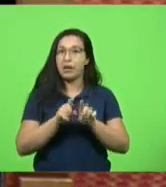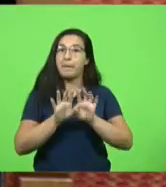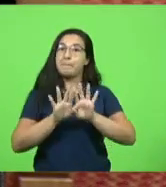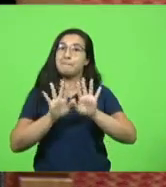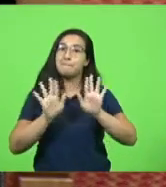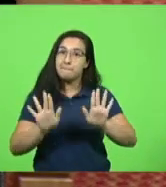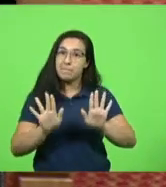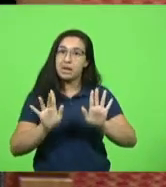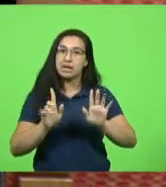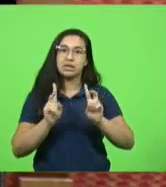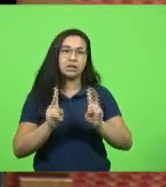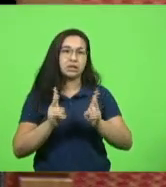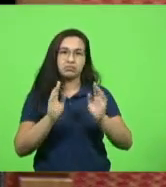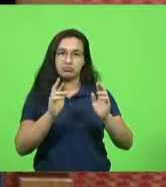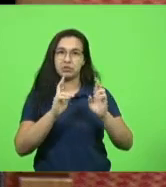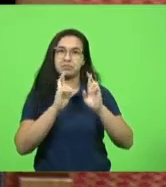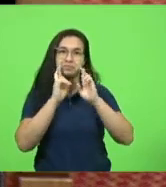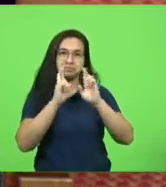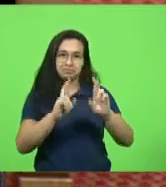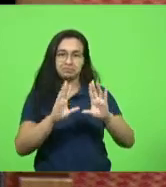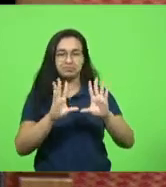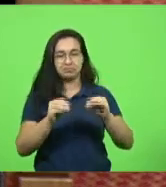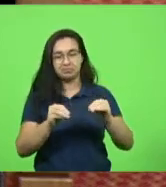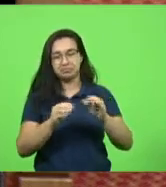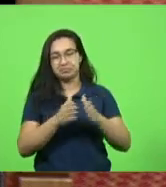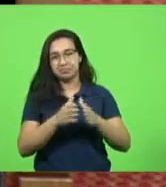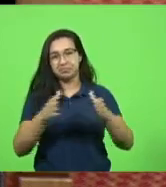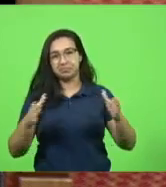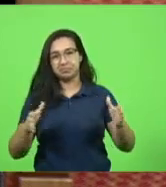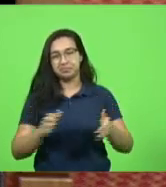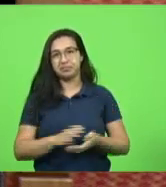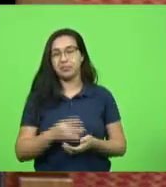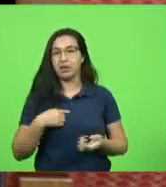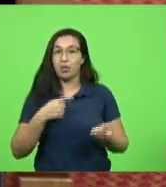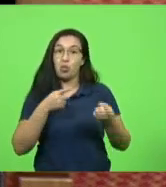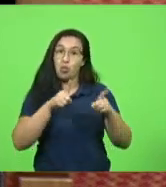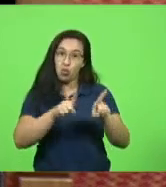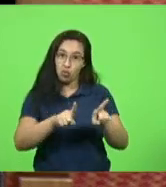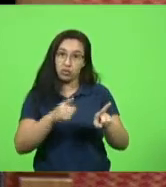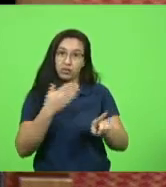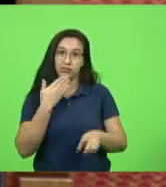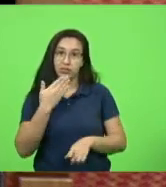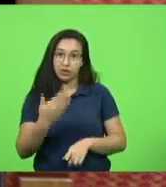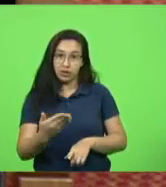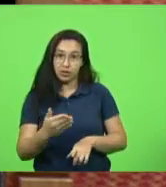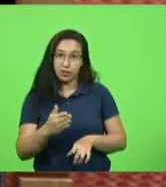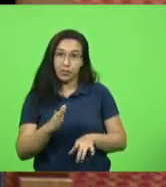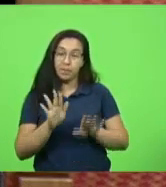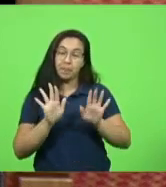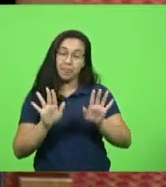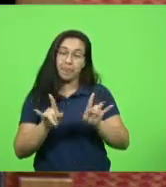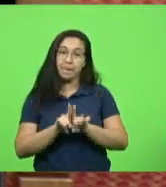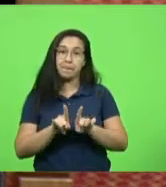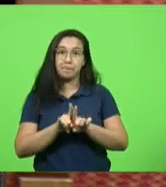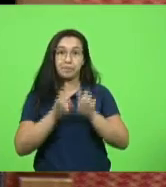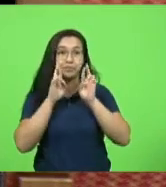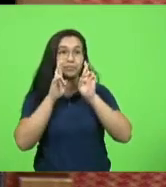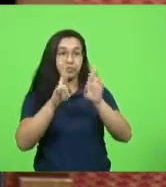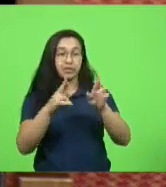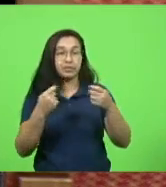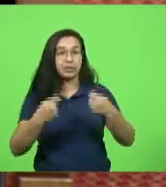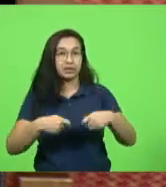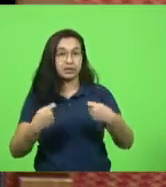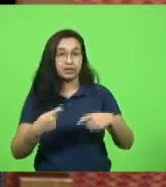sou contrário ao requerimento, acho que nós temos que efetivamente respeitar o que a presidenta da